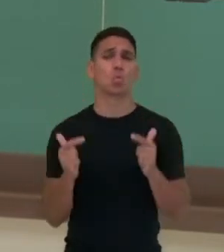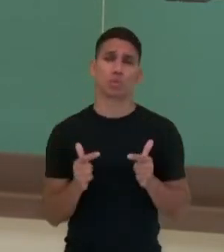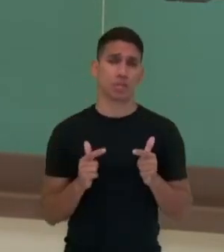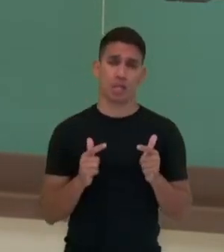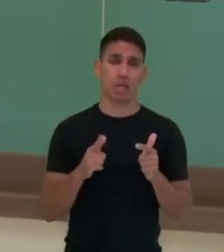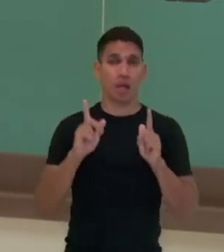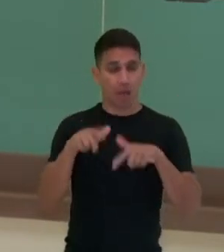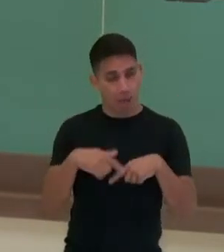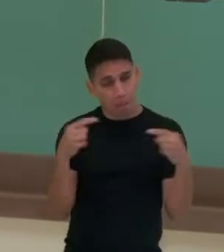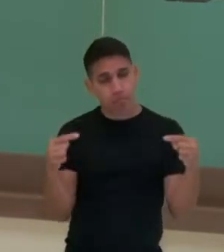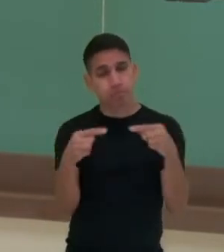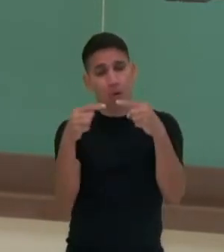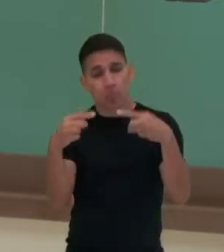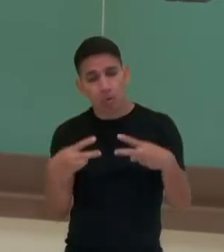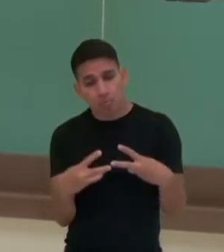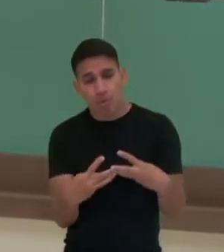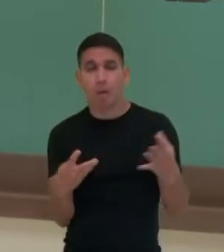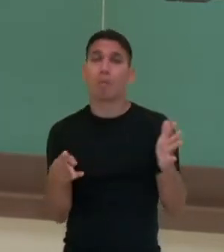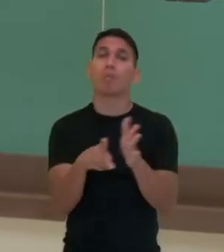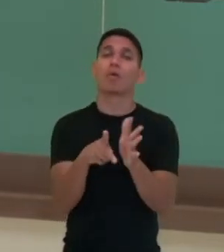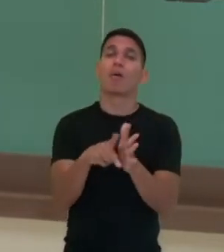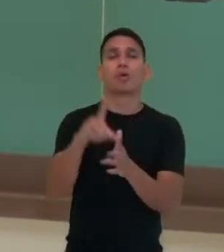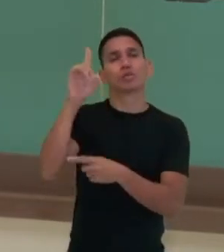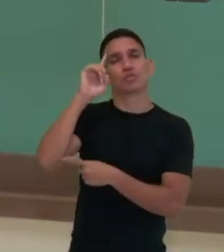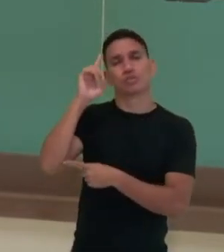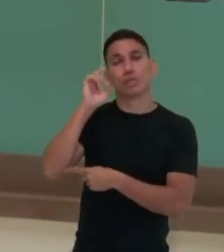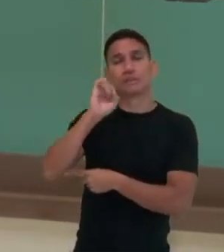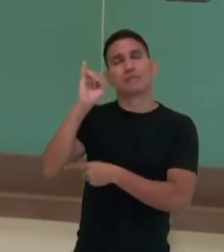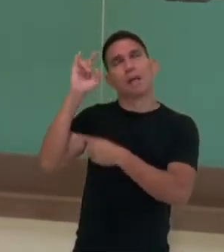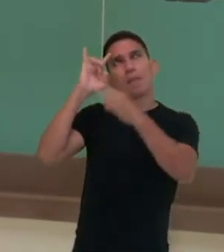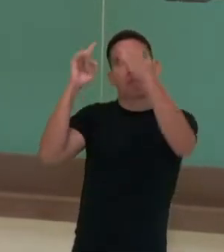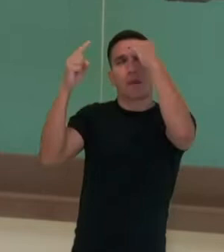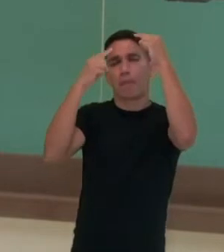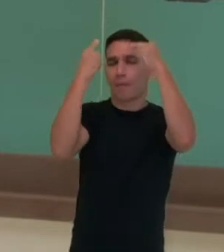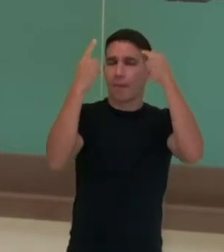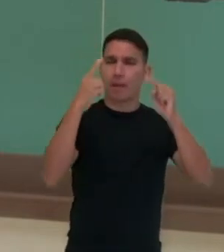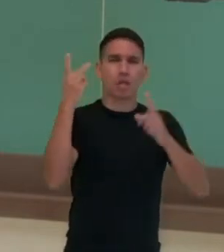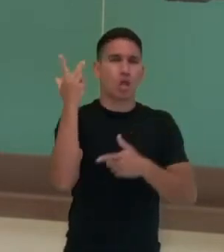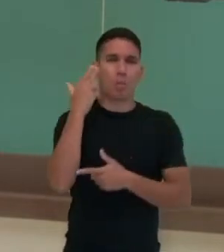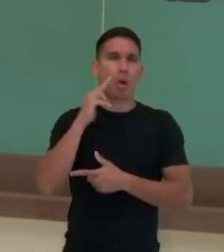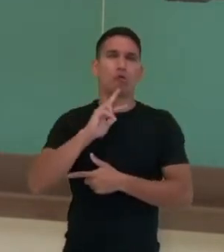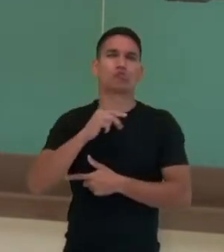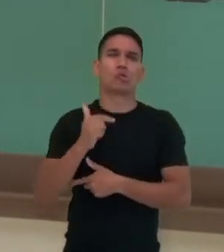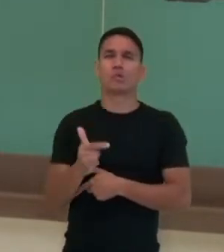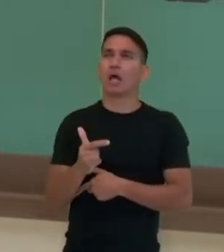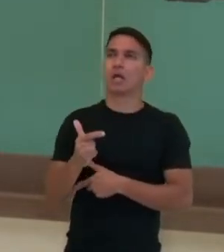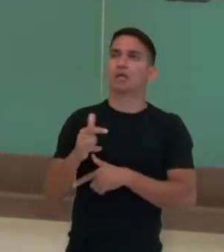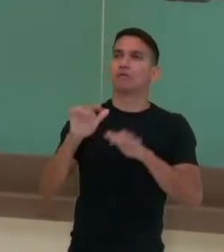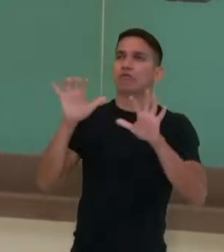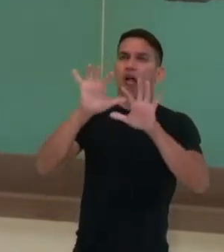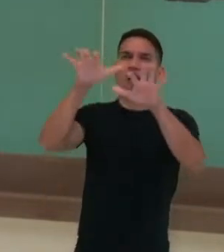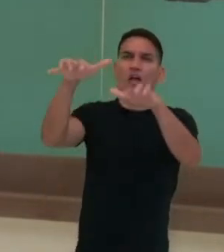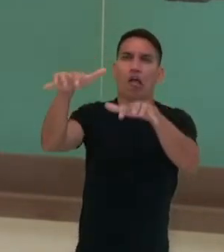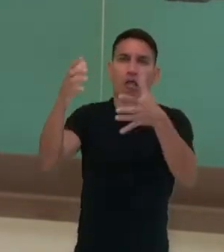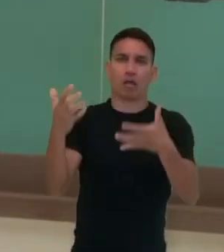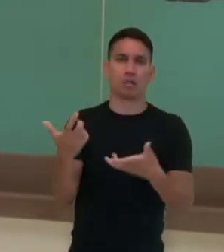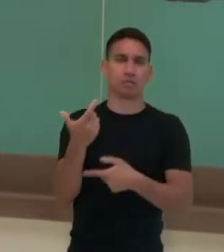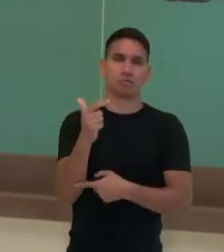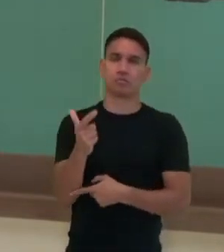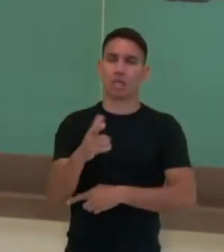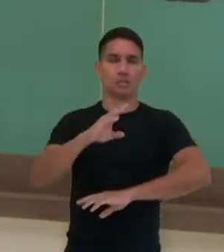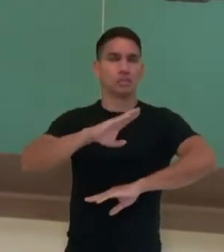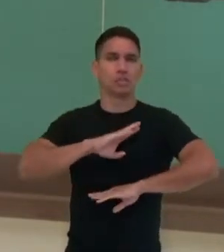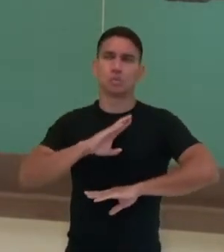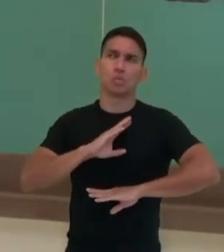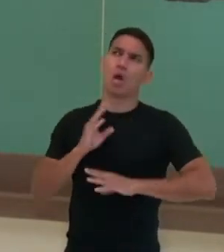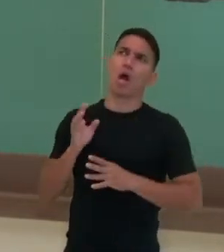real, né? Mesmo quando ele é inventado, geralmente ele não envolve monstros, não envolve